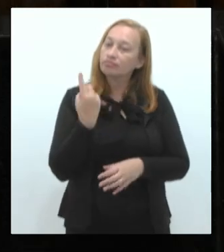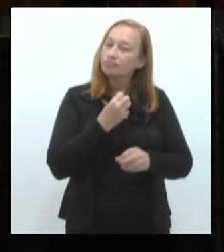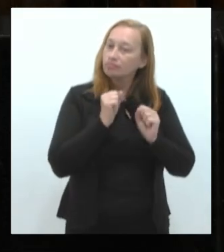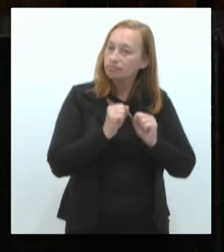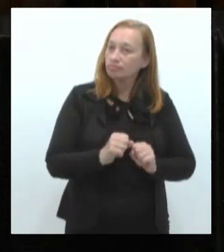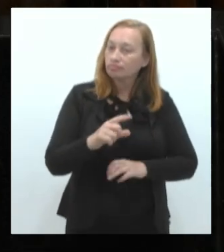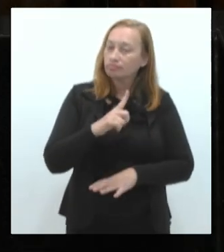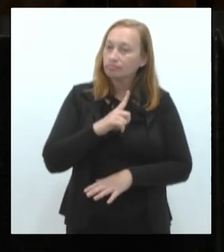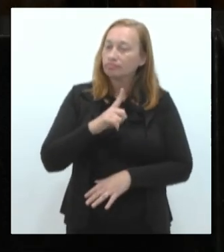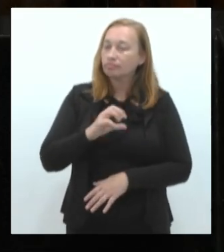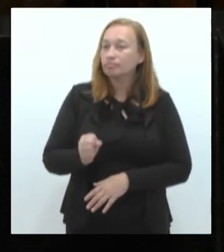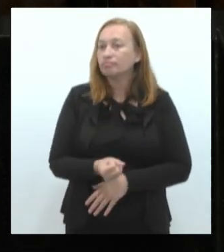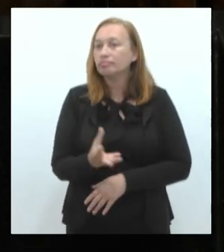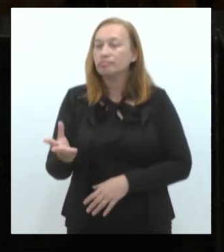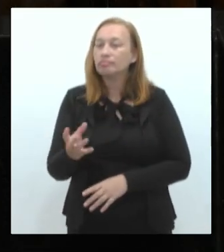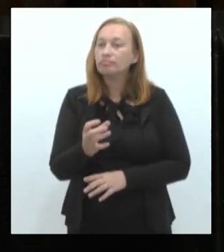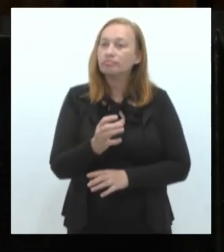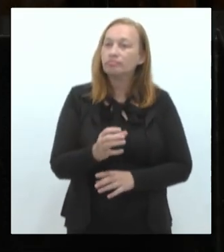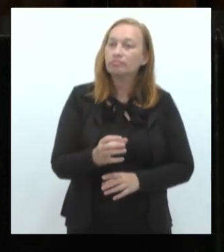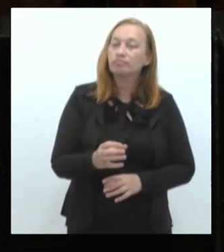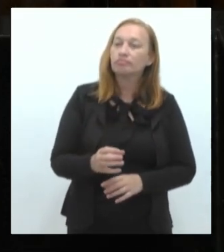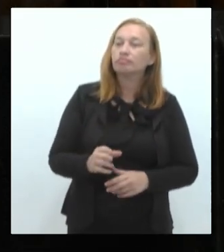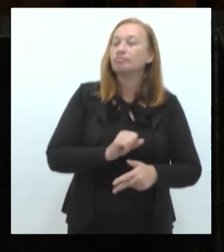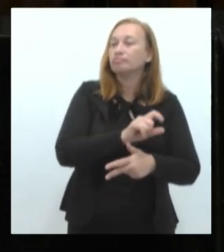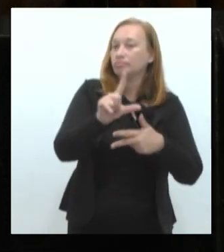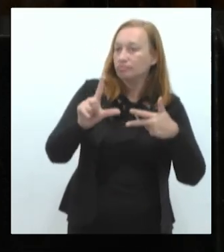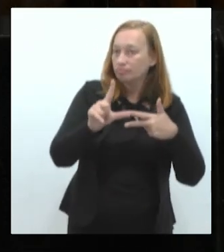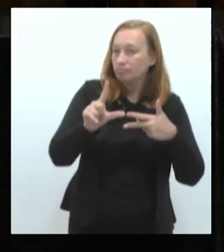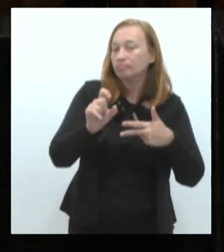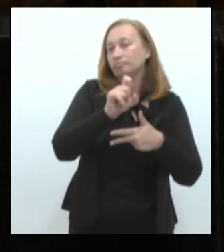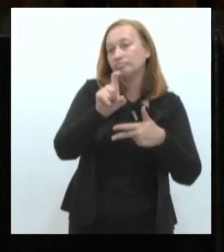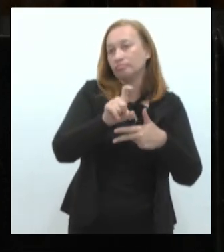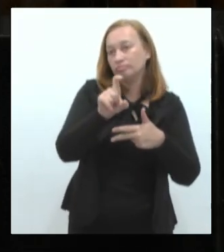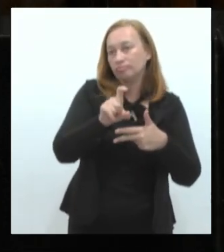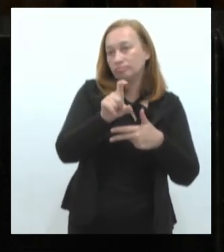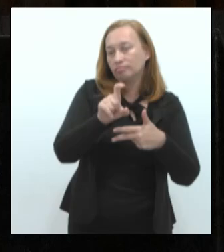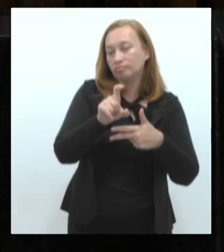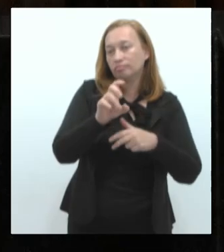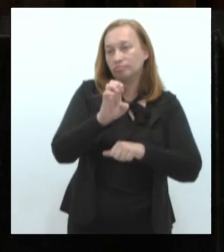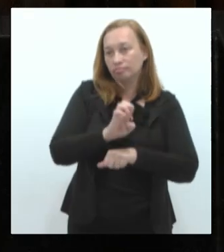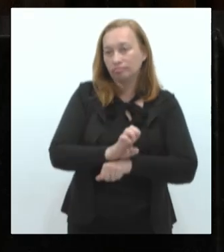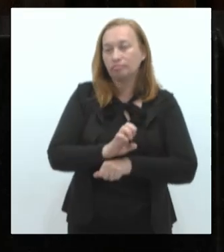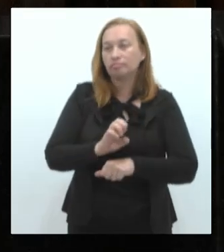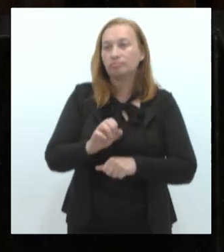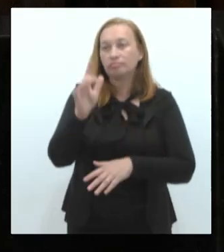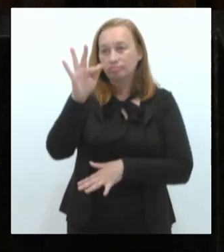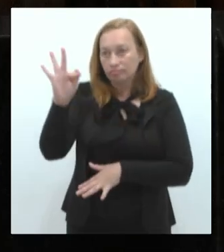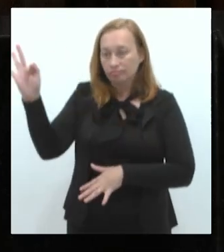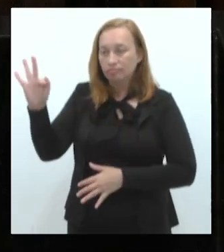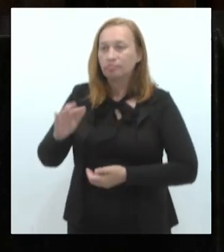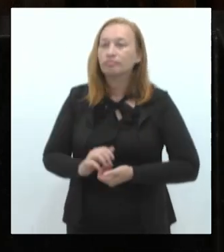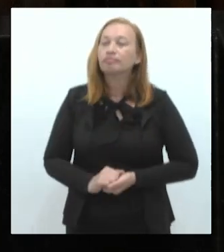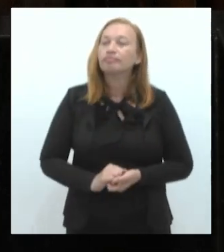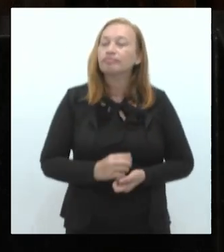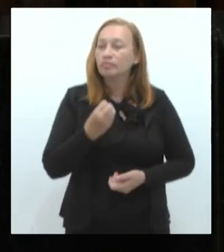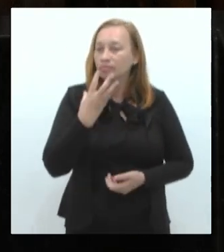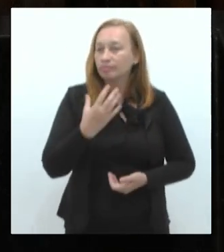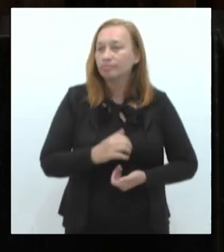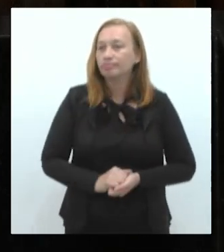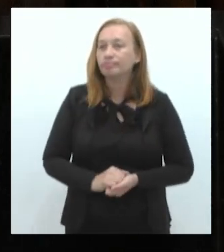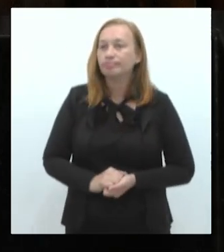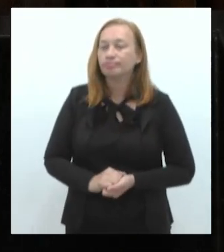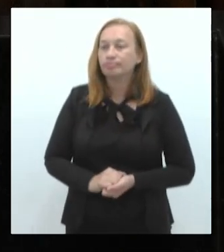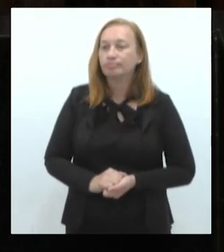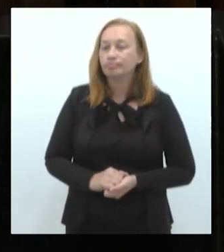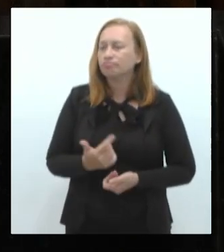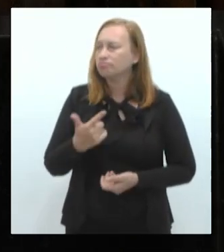ter enquanto sociedade, o legislativo, o executivo, estadual e federal. Bom, não